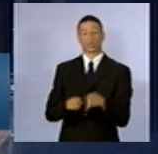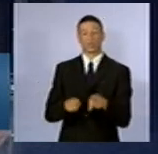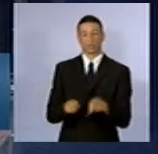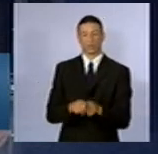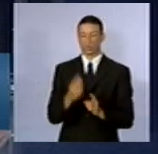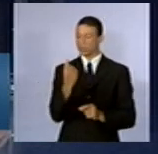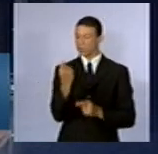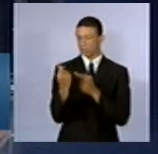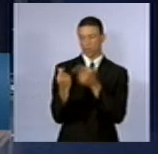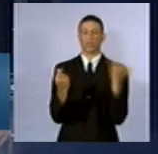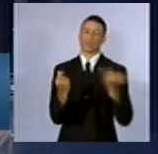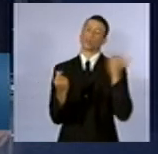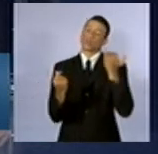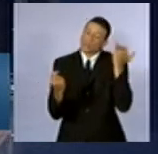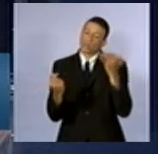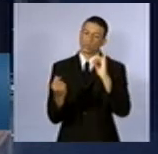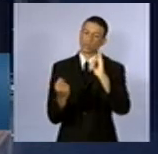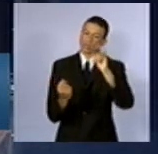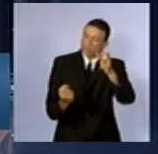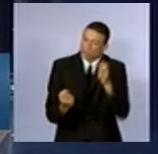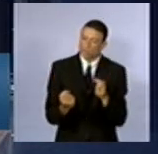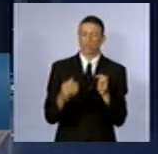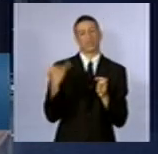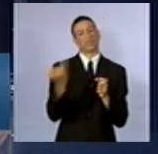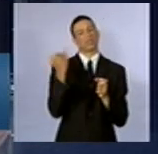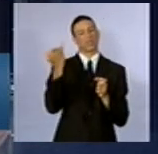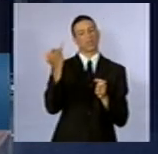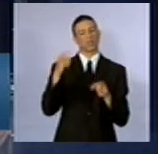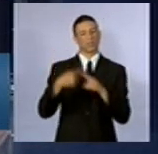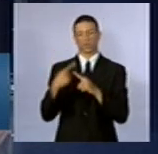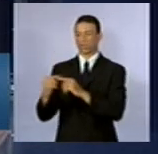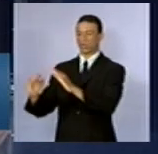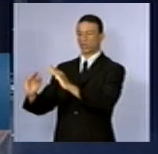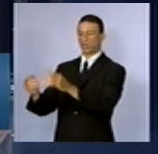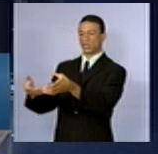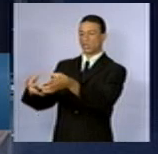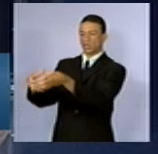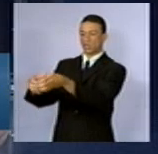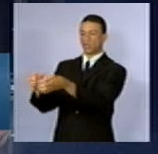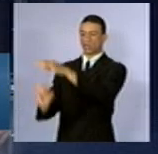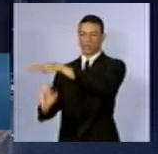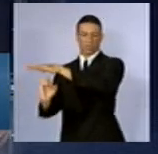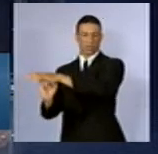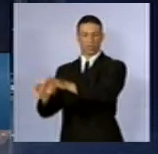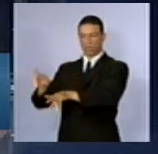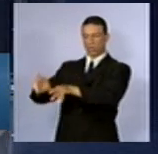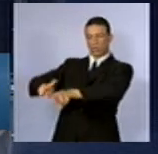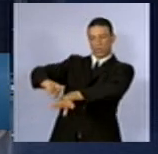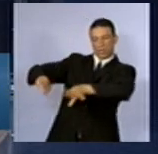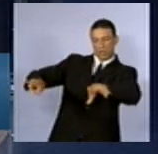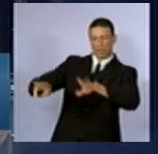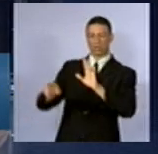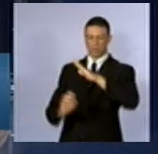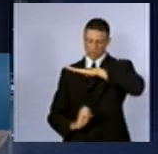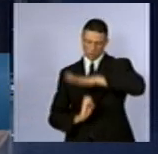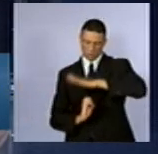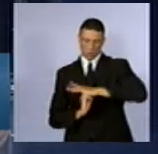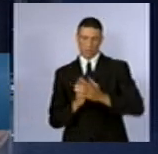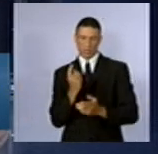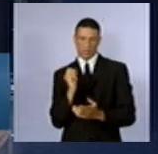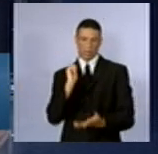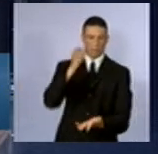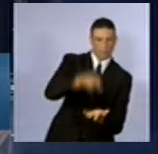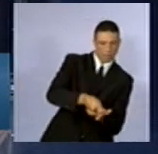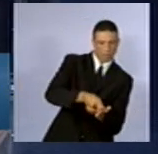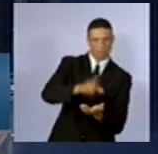custo para a tarifa. Ou seja, isso vem já dos órgãos reguladores. Não é uma questão de a empresa gastar mais ou menos.